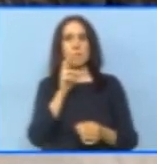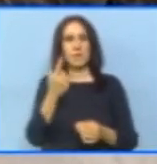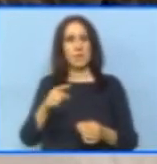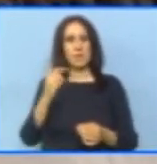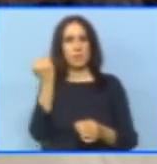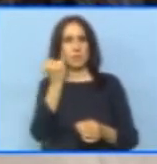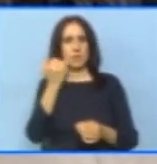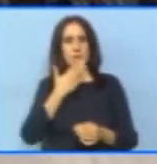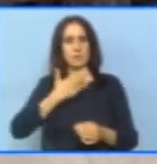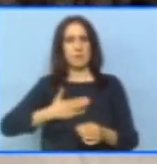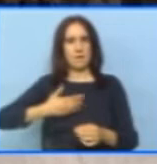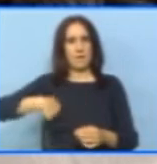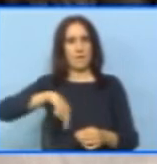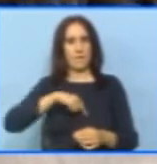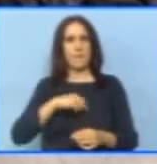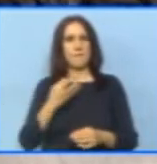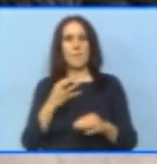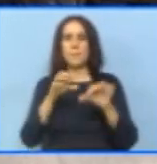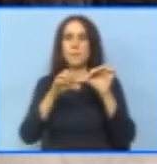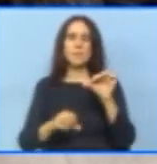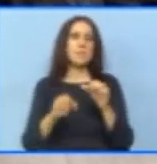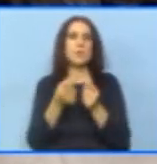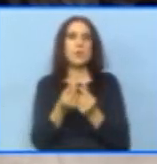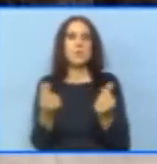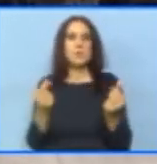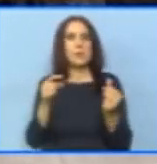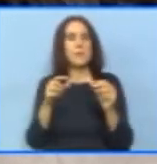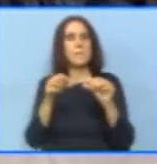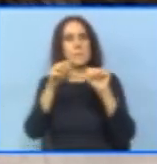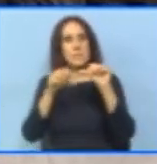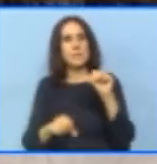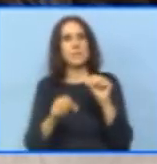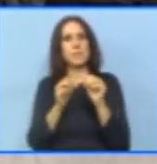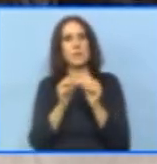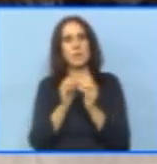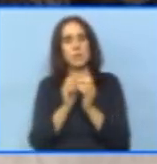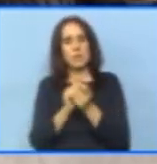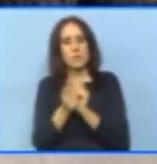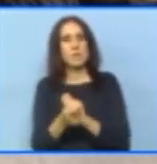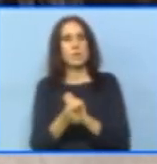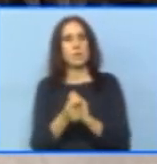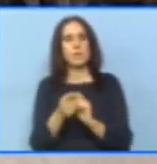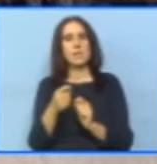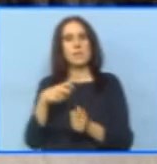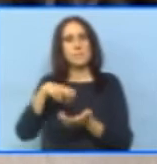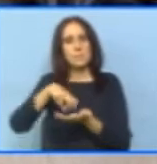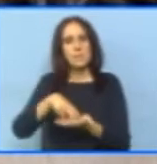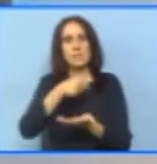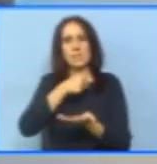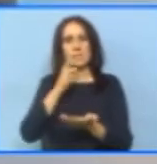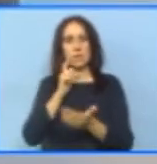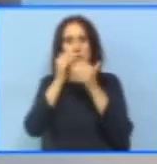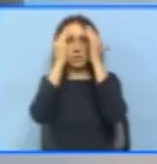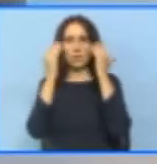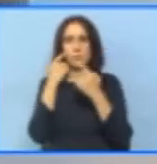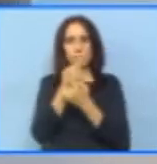nossa instituição, no sentido desta mensagem de oração e desta mensagem de conversão e de penitência que Nossa Senhora nos transmitiu aqui em Fátima.